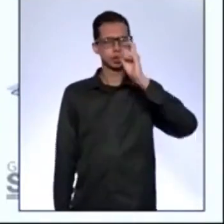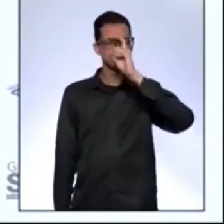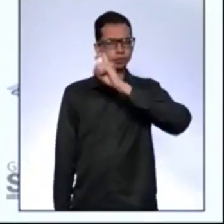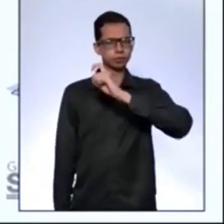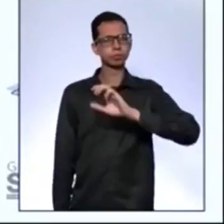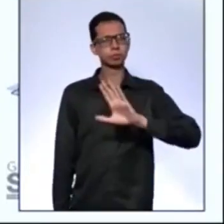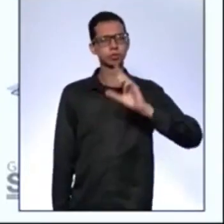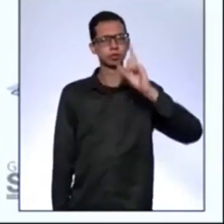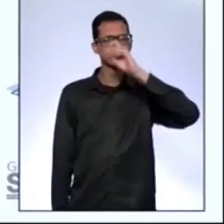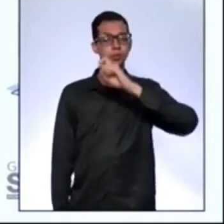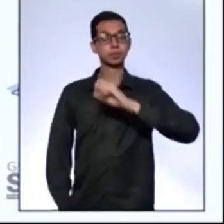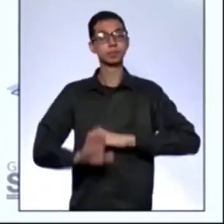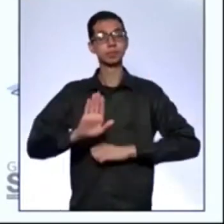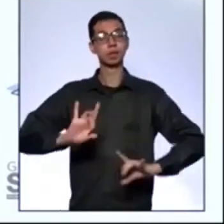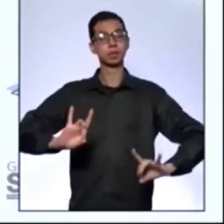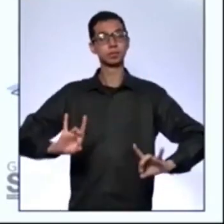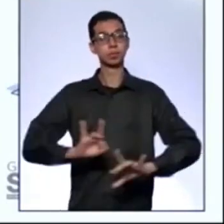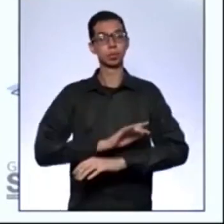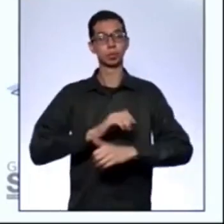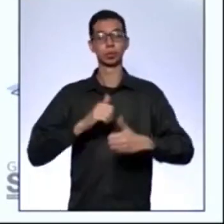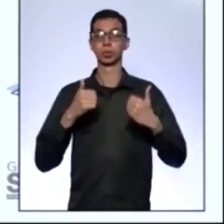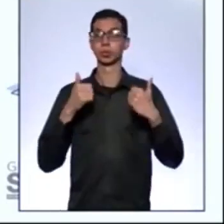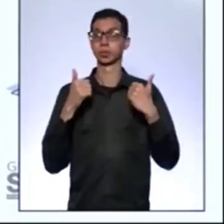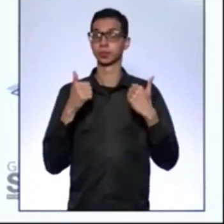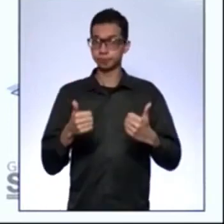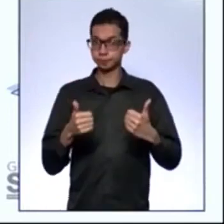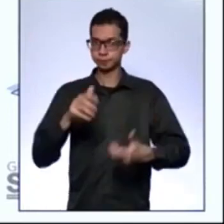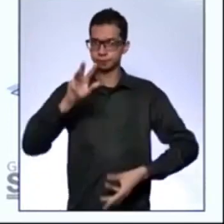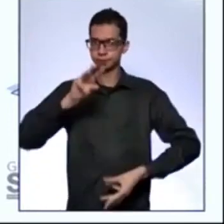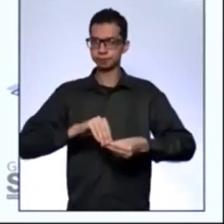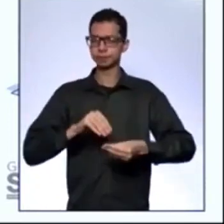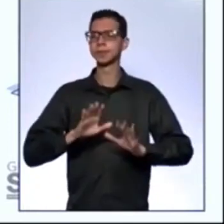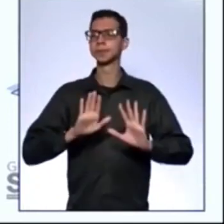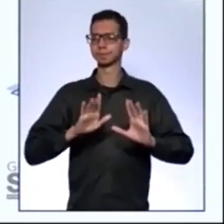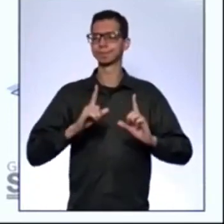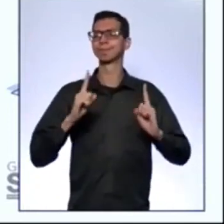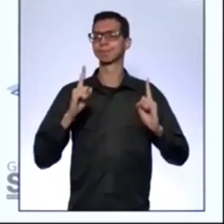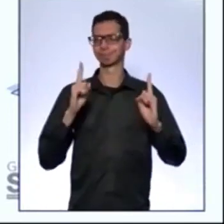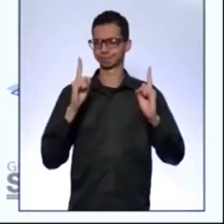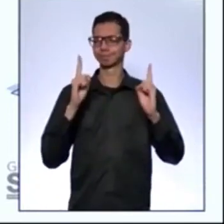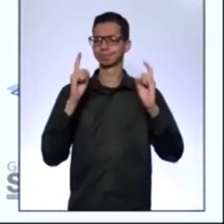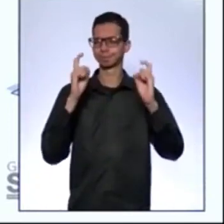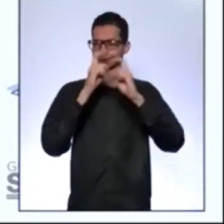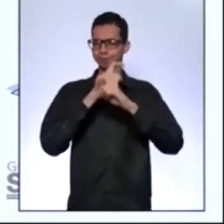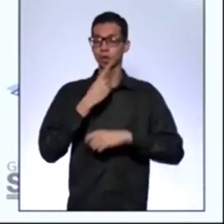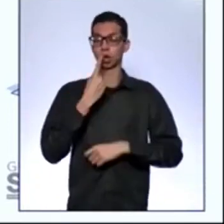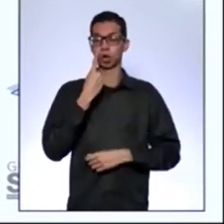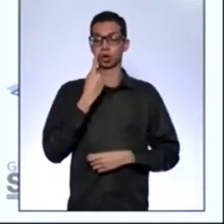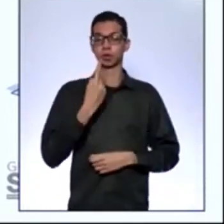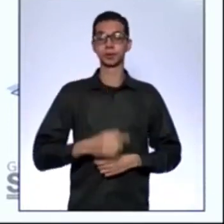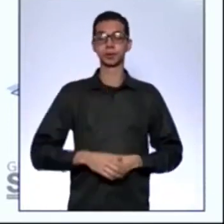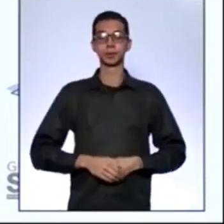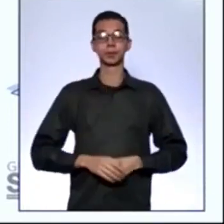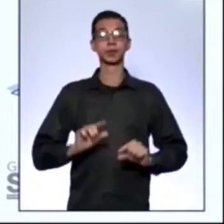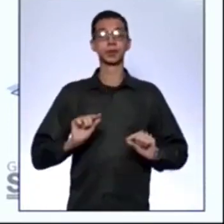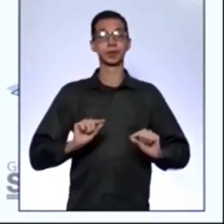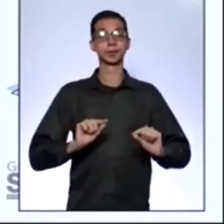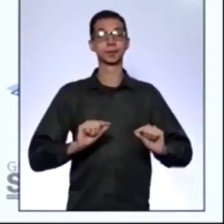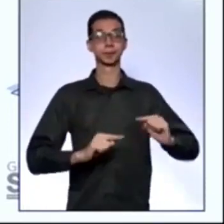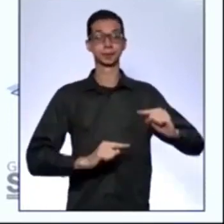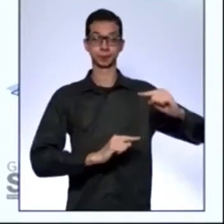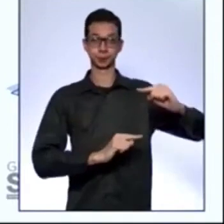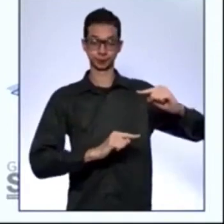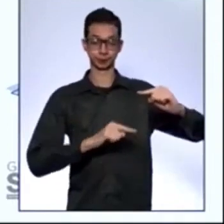difícil mas vamos terminar com ele né mas é difícil o recipiente contém uma mistura